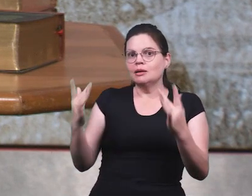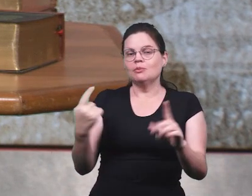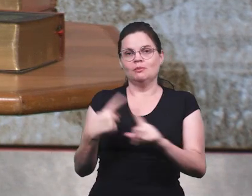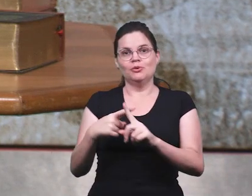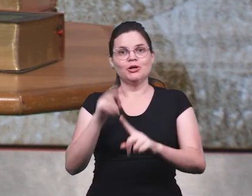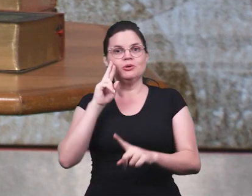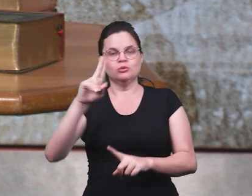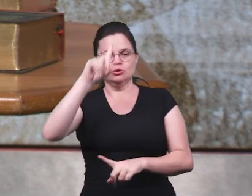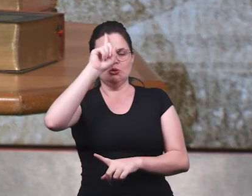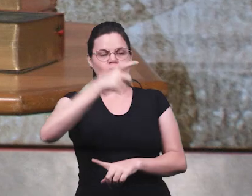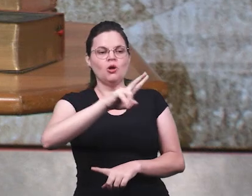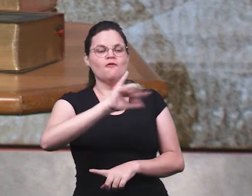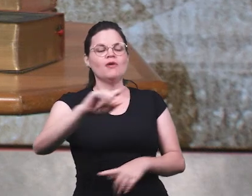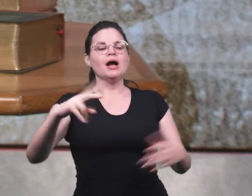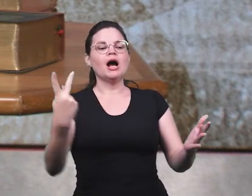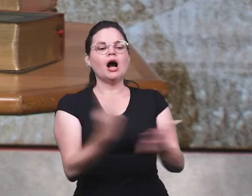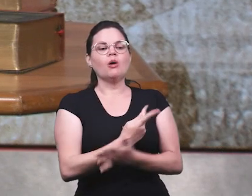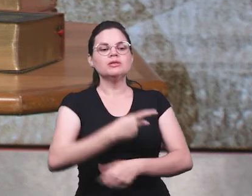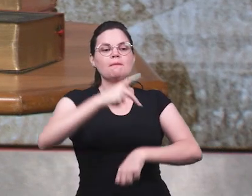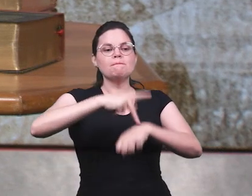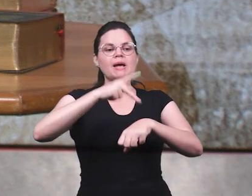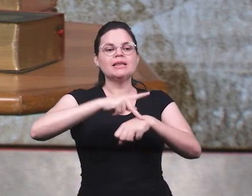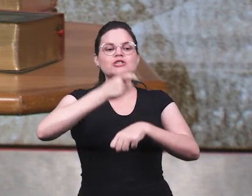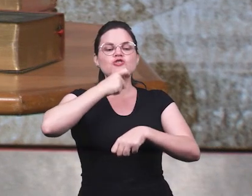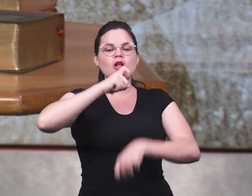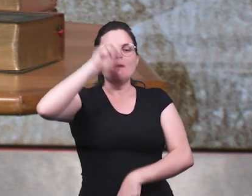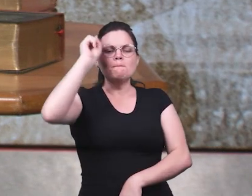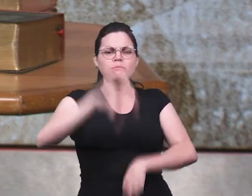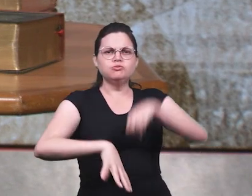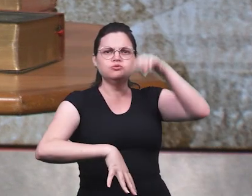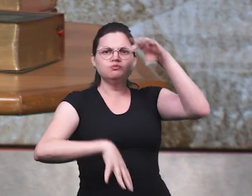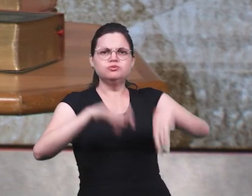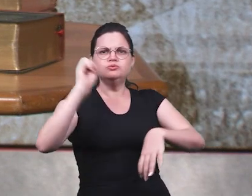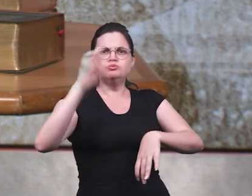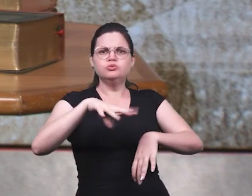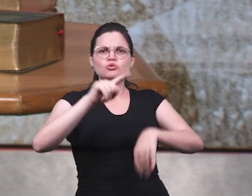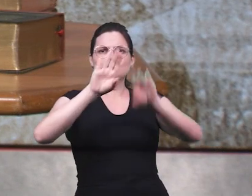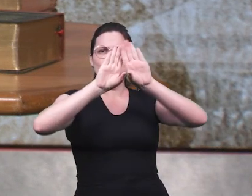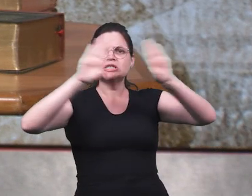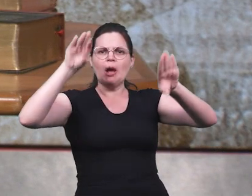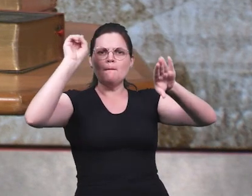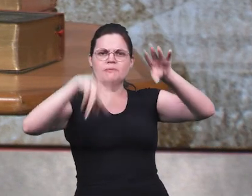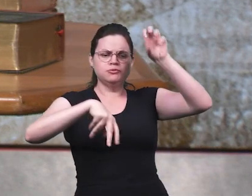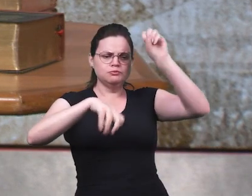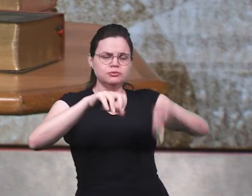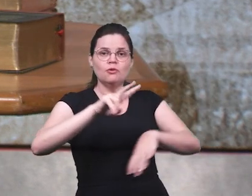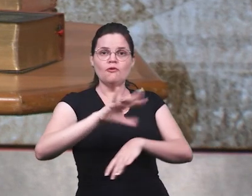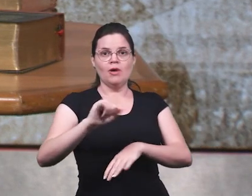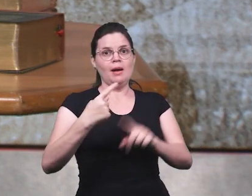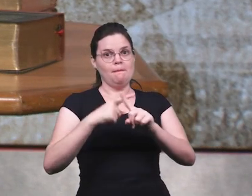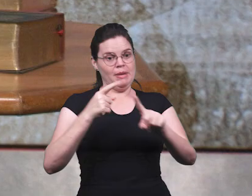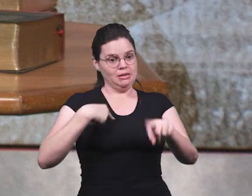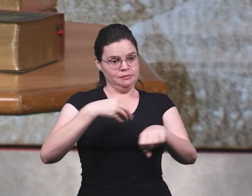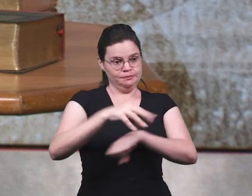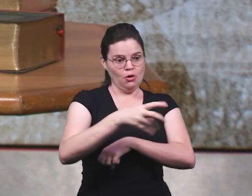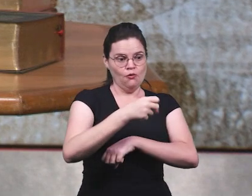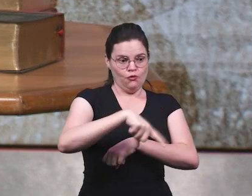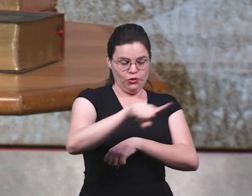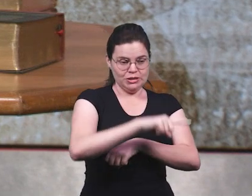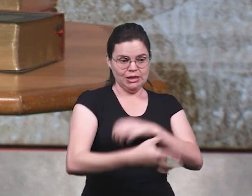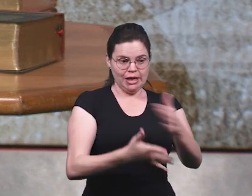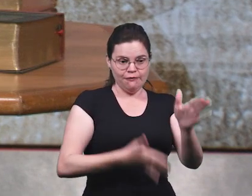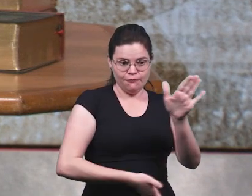saraiva, mas ele anunciou o que iria acontecer e disse: aqueles que recolherem os seus servos e os seus